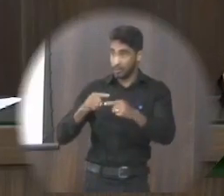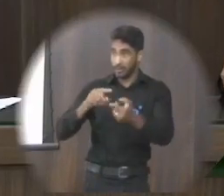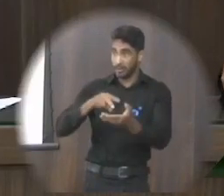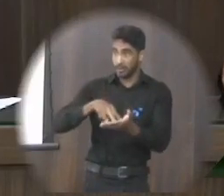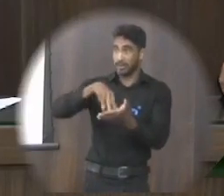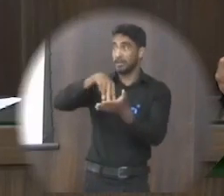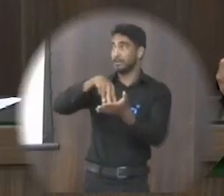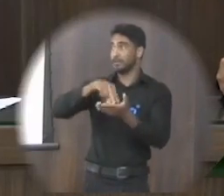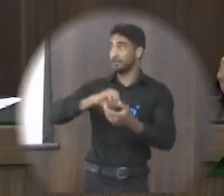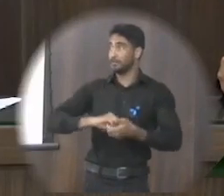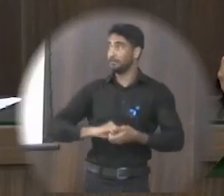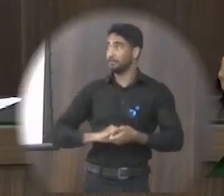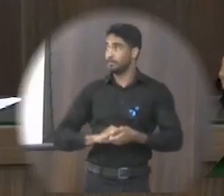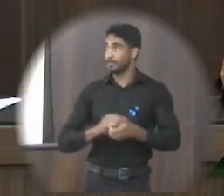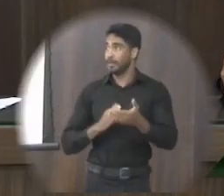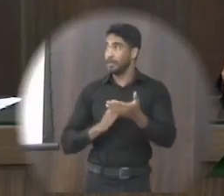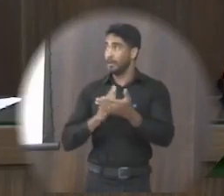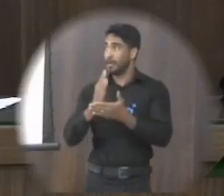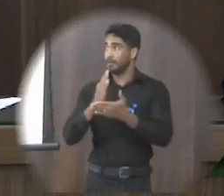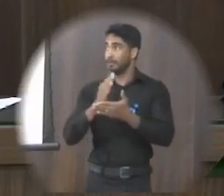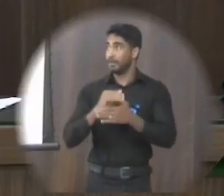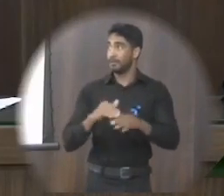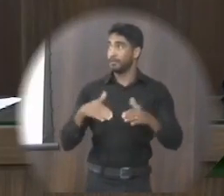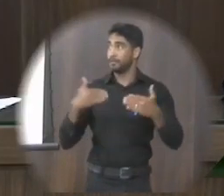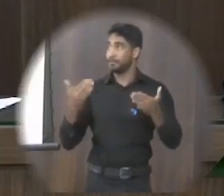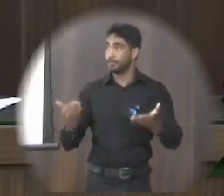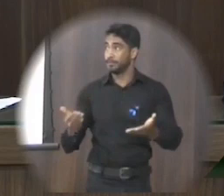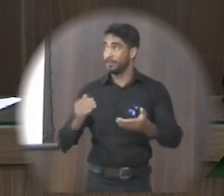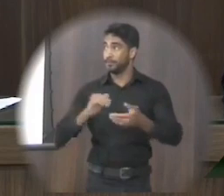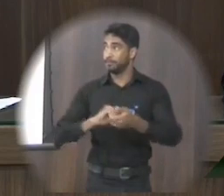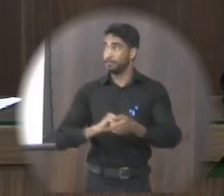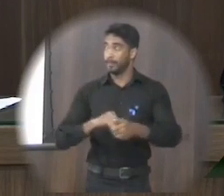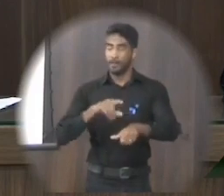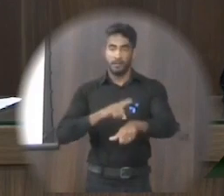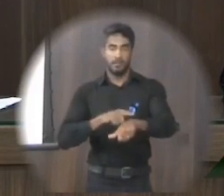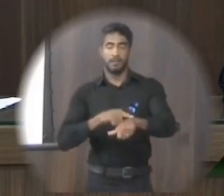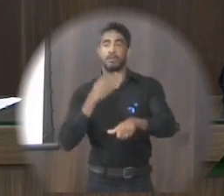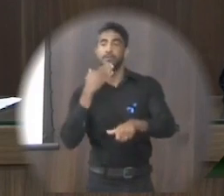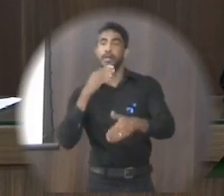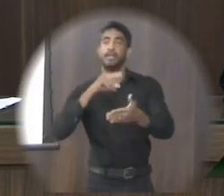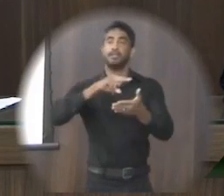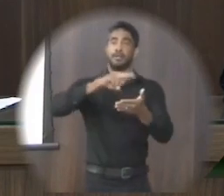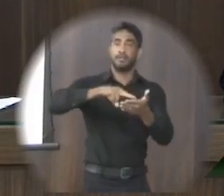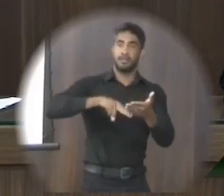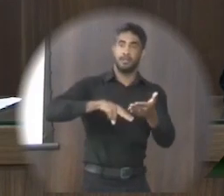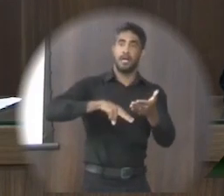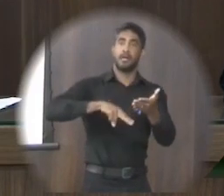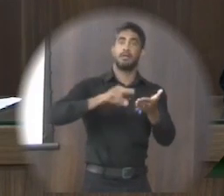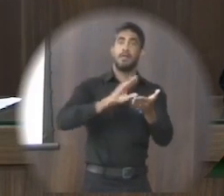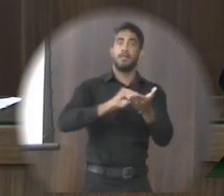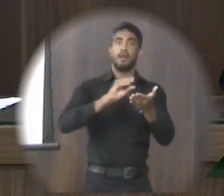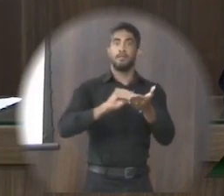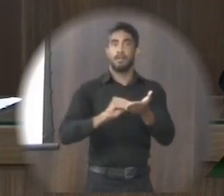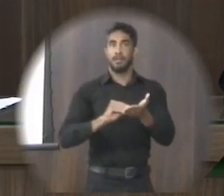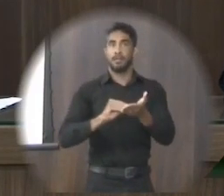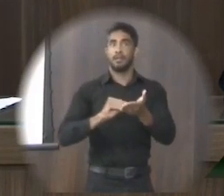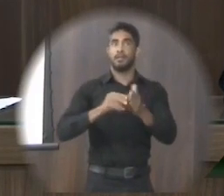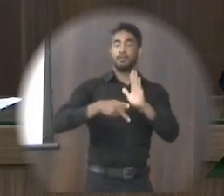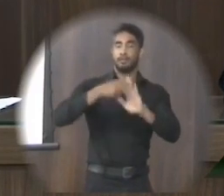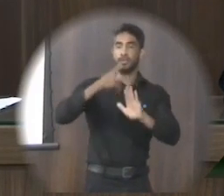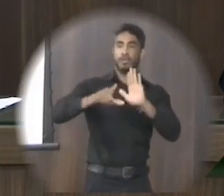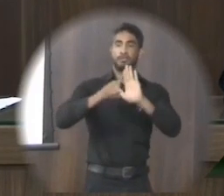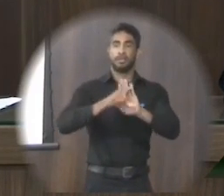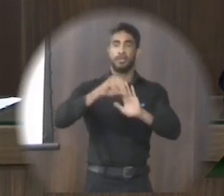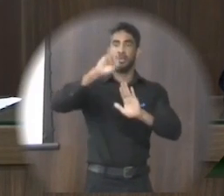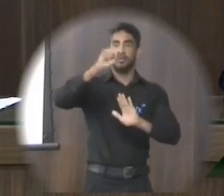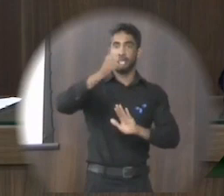se levante. Aprovado. Nesse momento, eu solicito ao senhor secretário que faça a leitura da ementa do projeto de